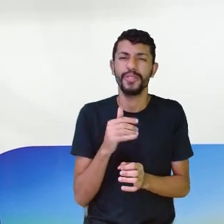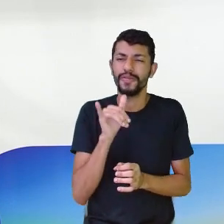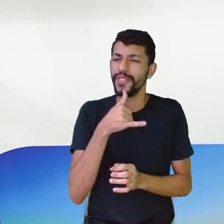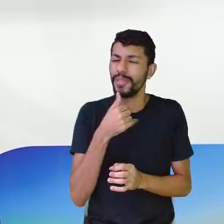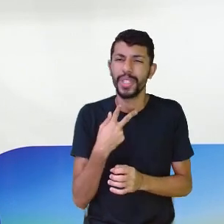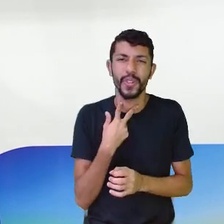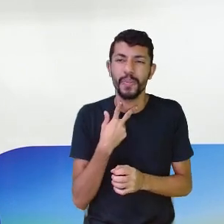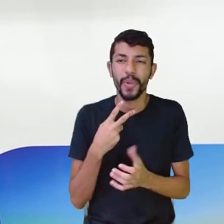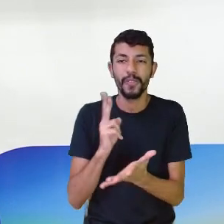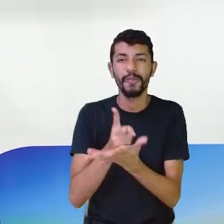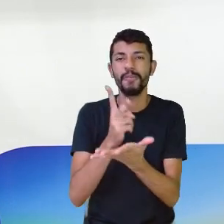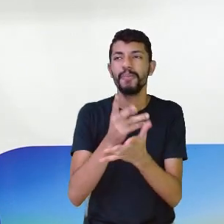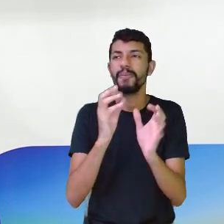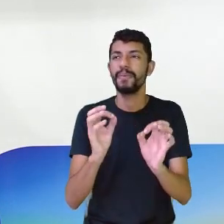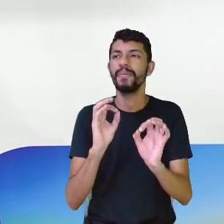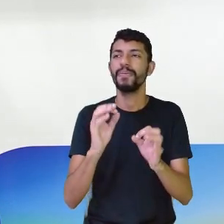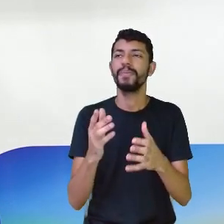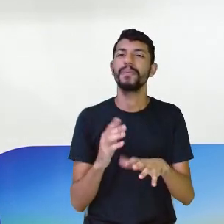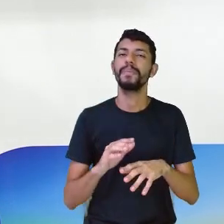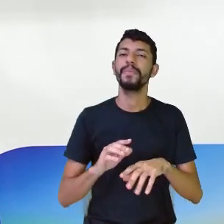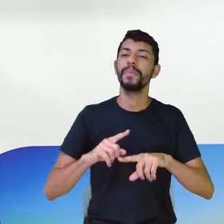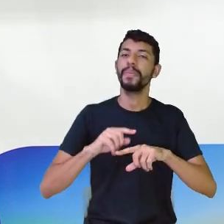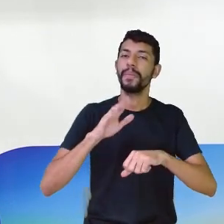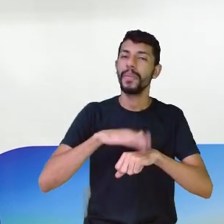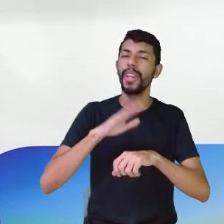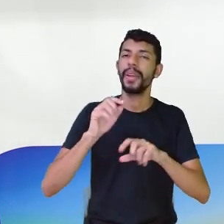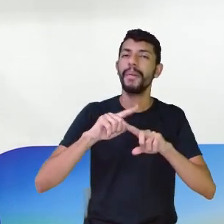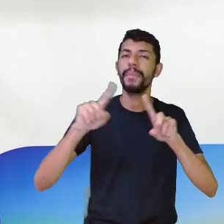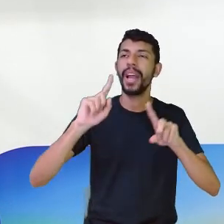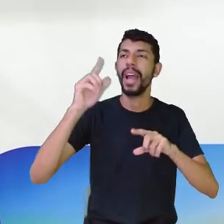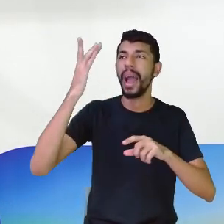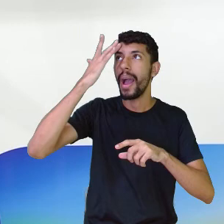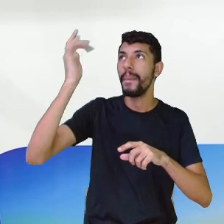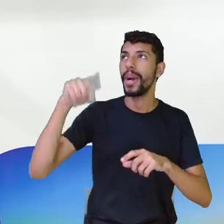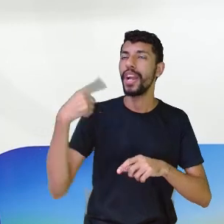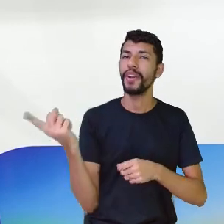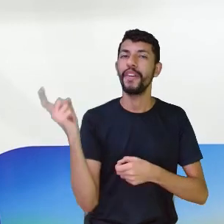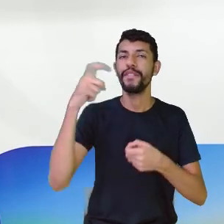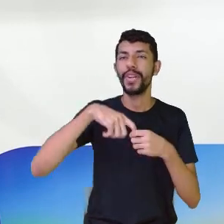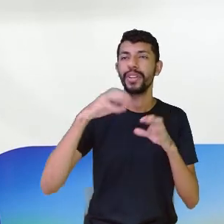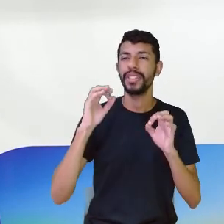aqui conversando mais, mas